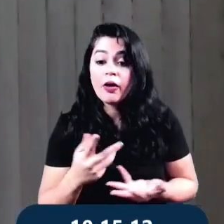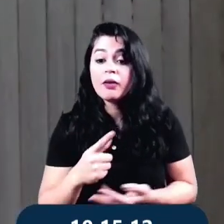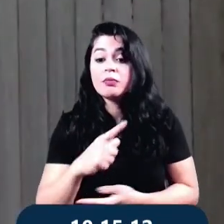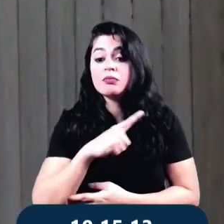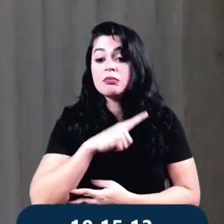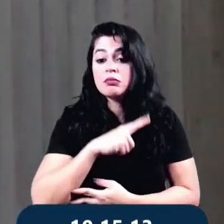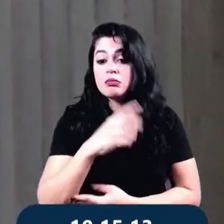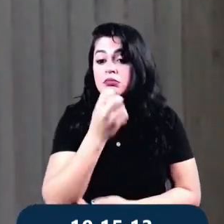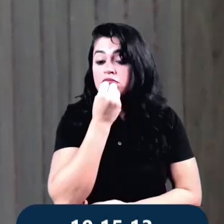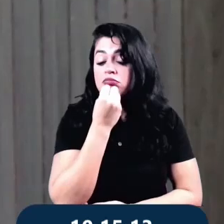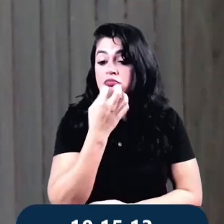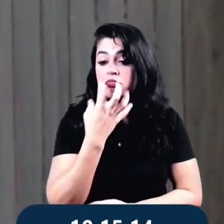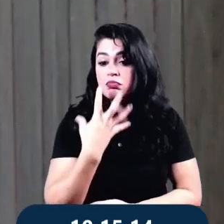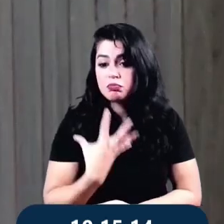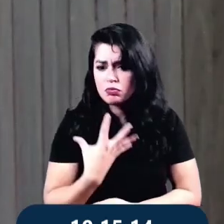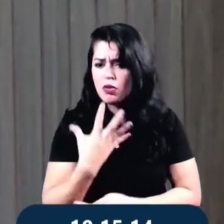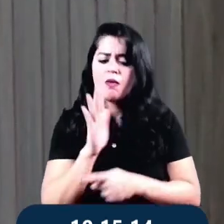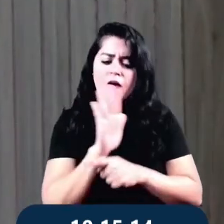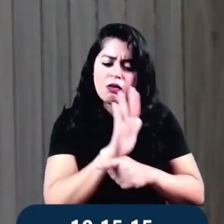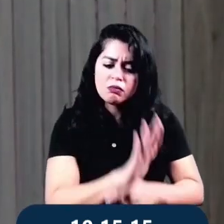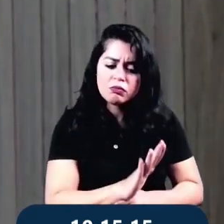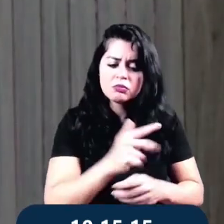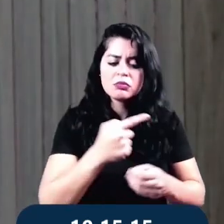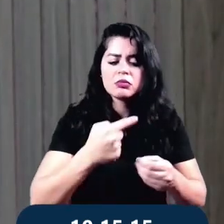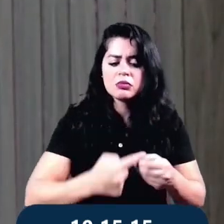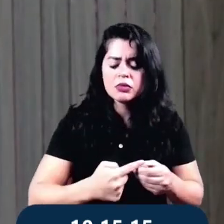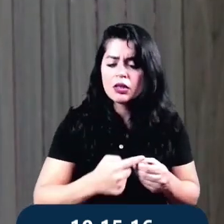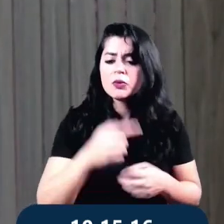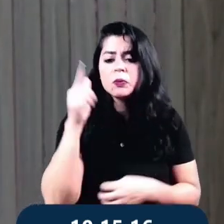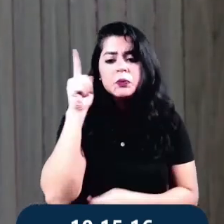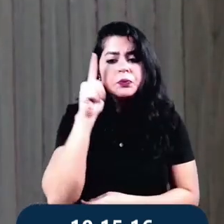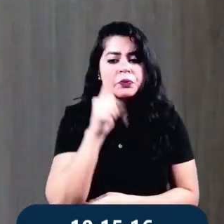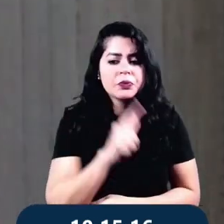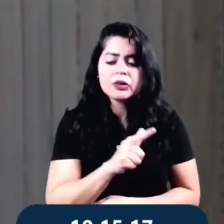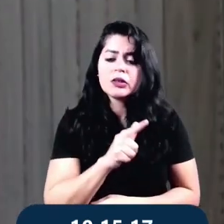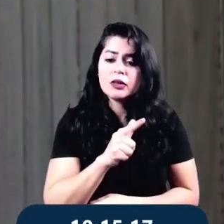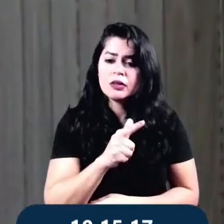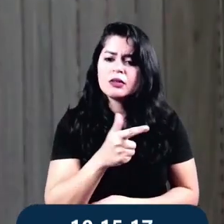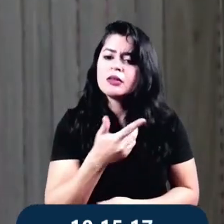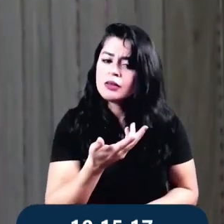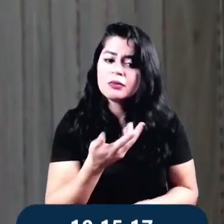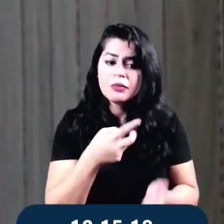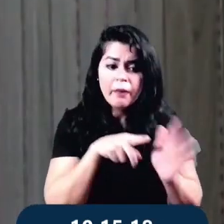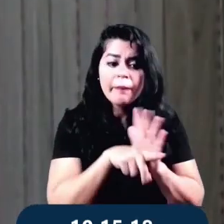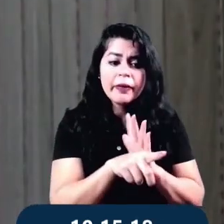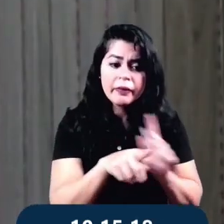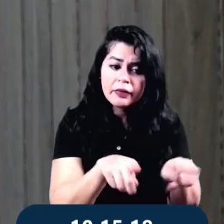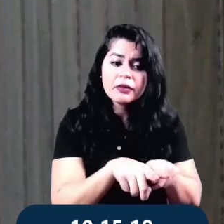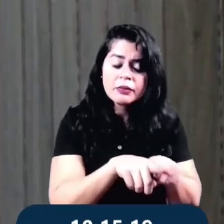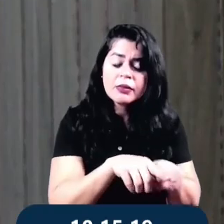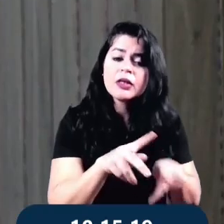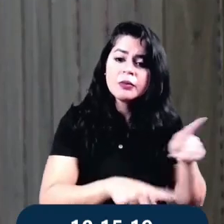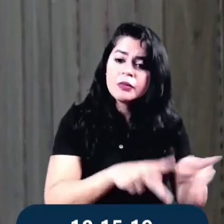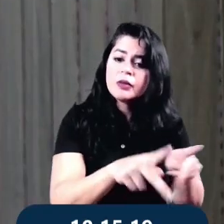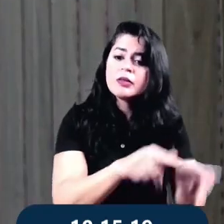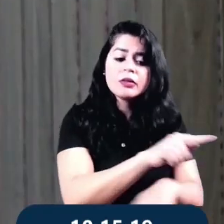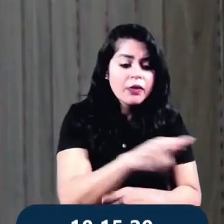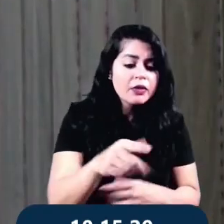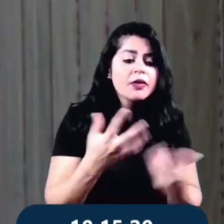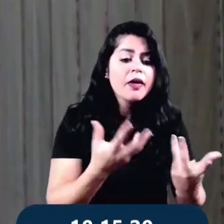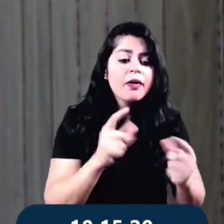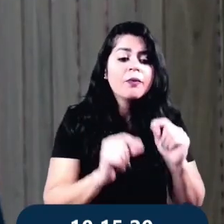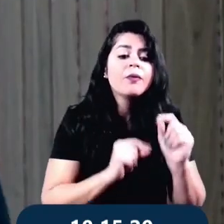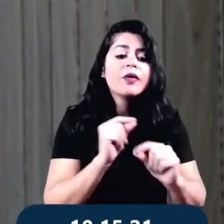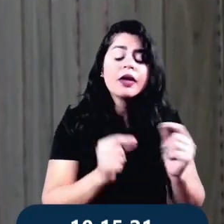cidade, pergunta para o povo também. O que é que o povo quer? Está lá o prédio prontinho. Outra